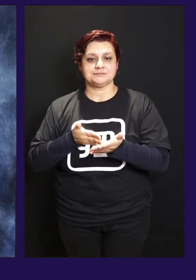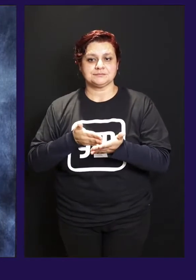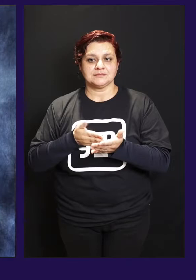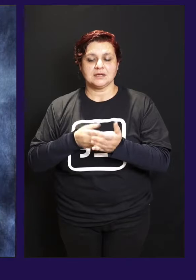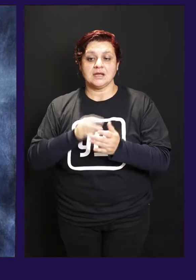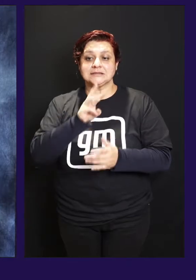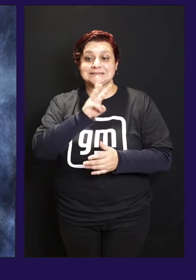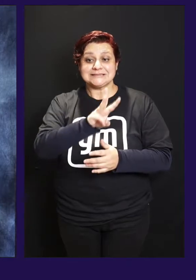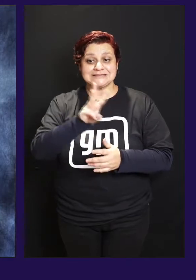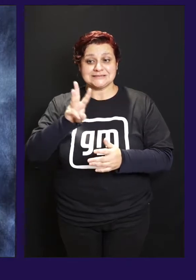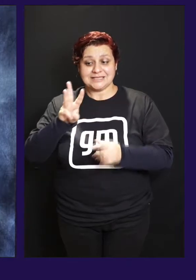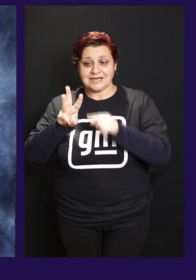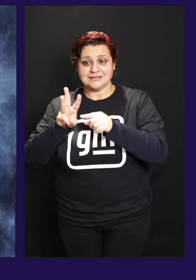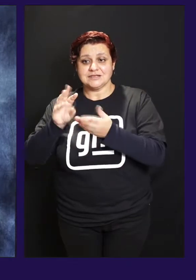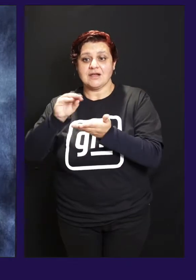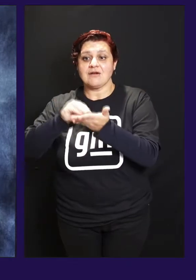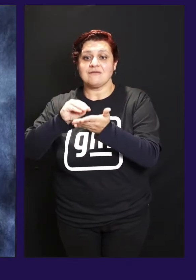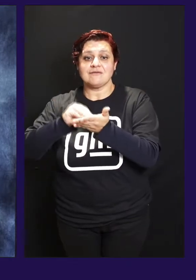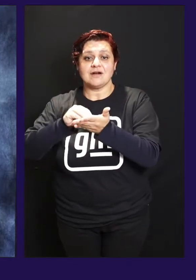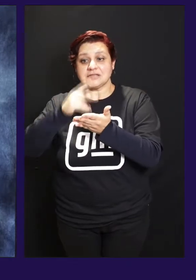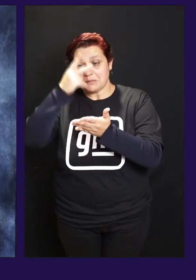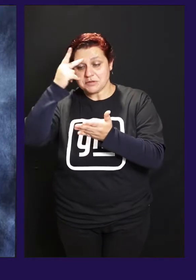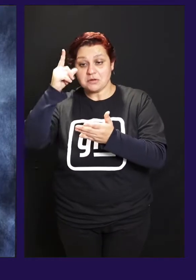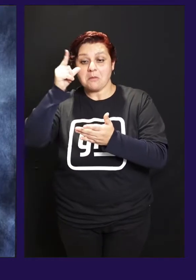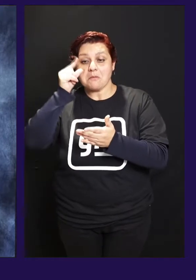dividir com vocês algumas coisas que eu aprendi nessa jornada.